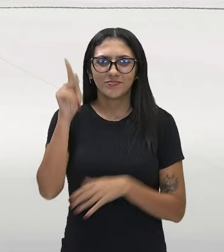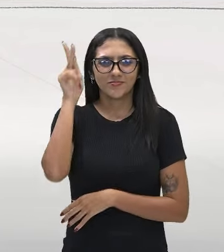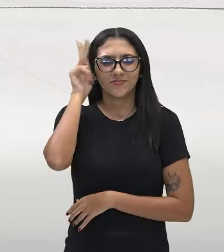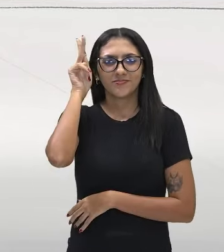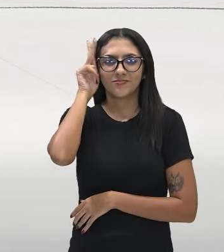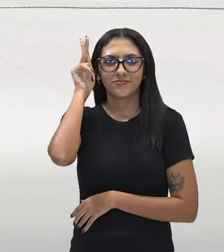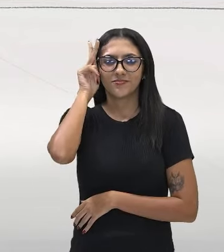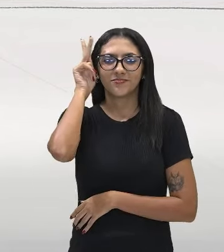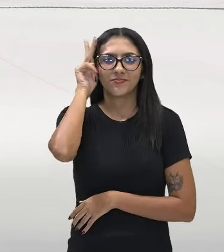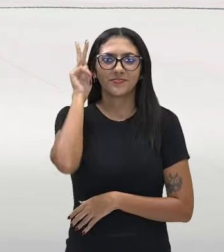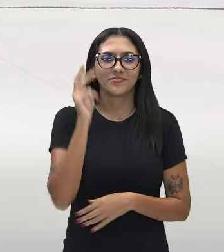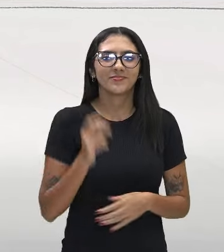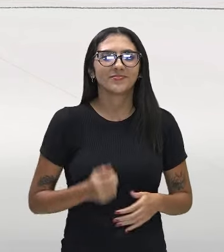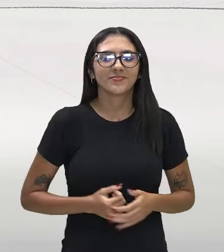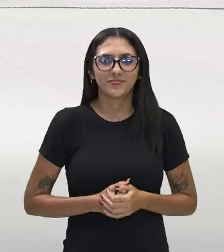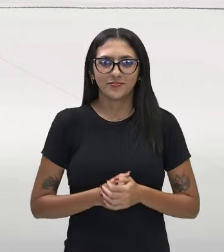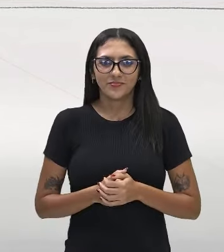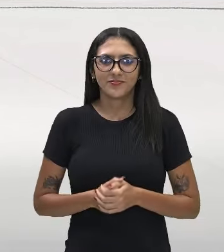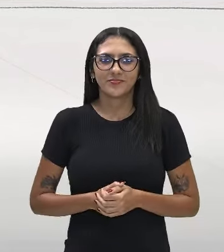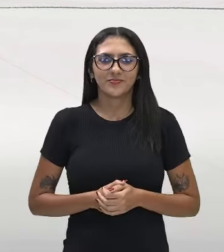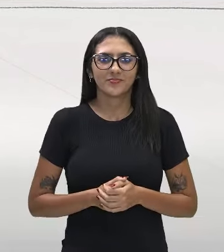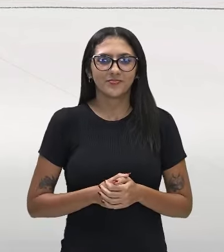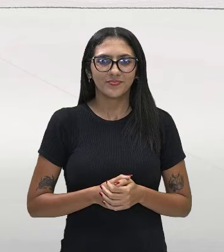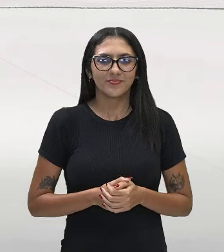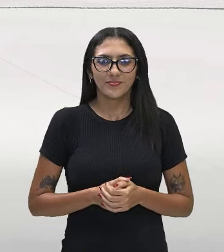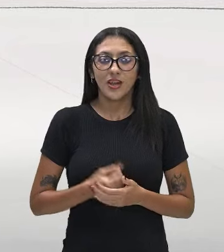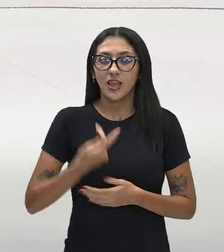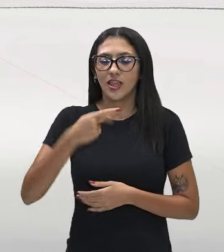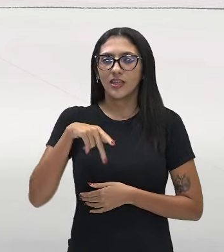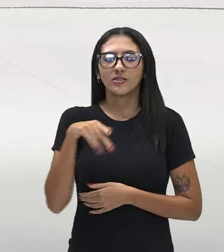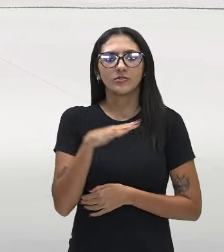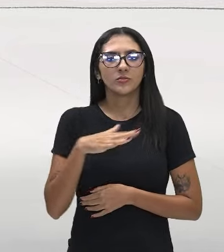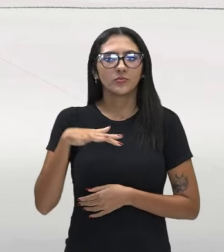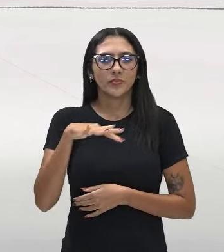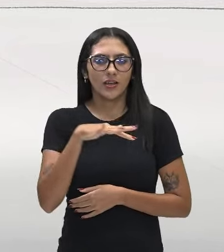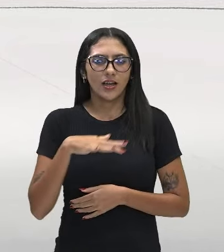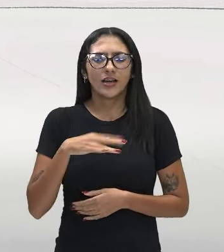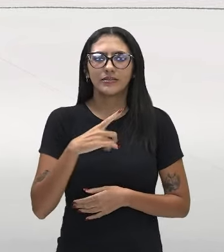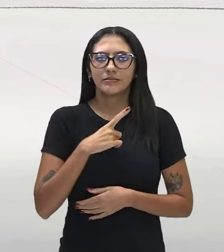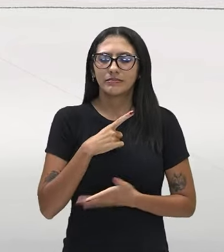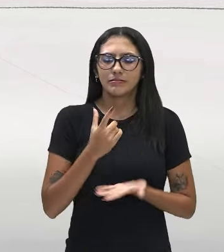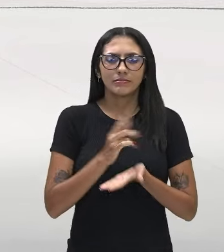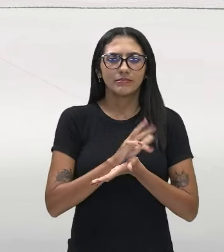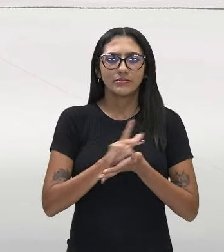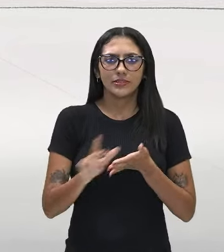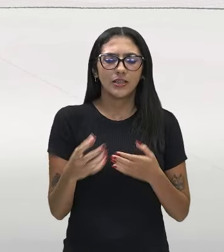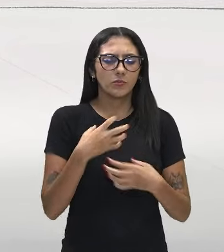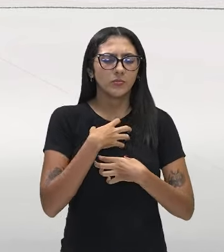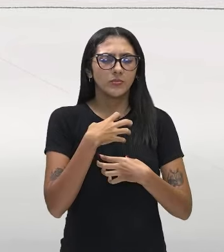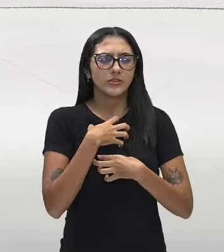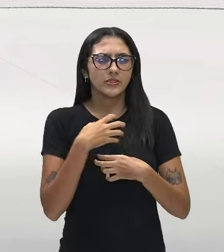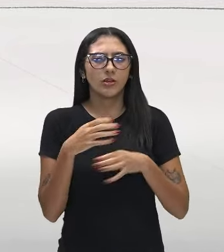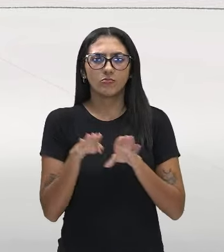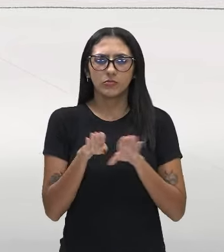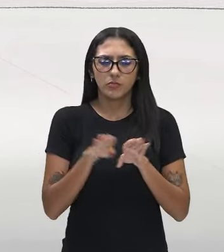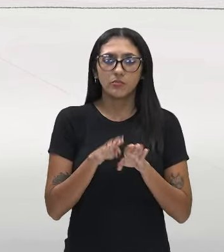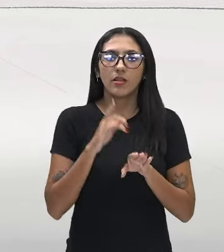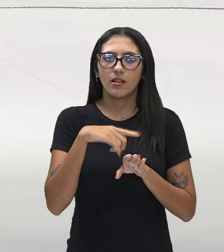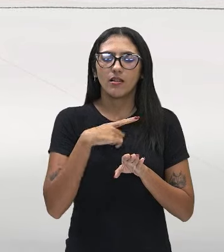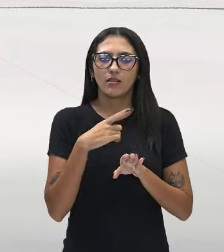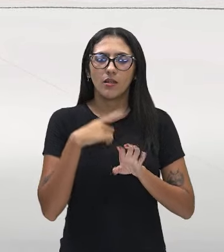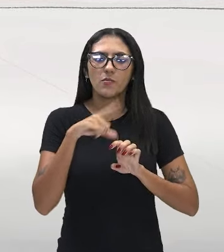Olha só que legal. Inclusive, é um lugar, né, que recolhe muitas emoções ali e muito